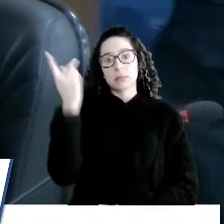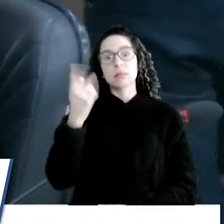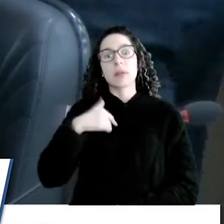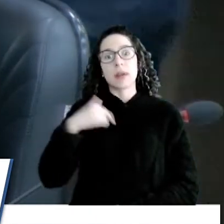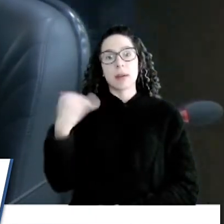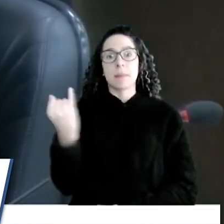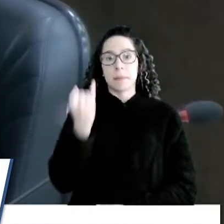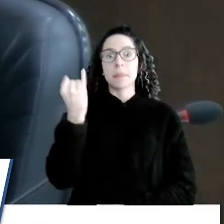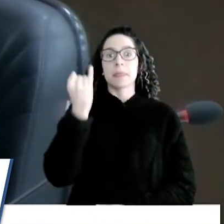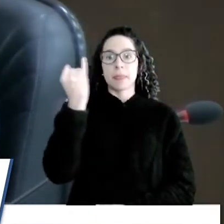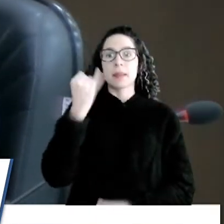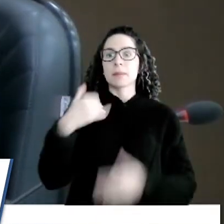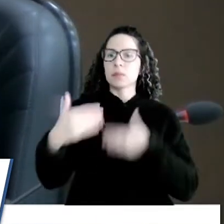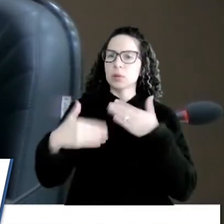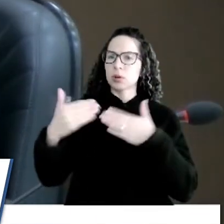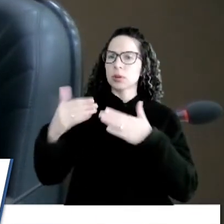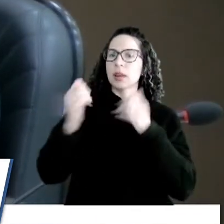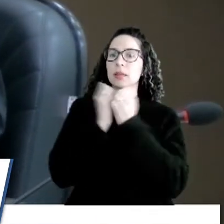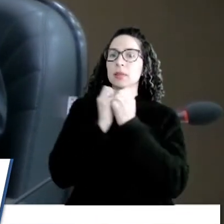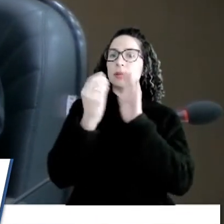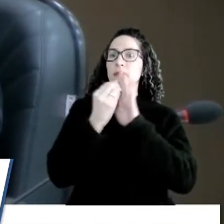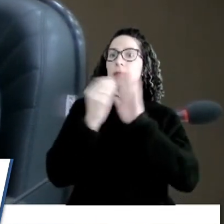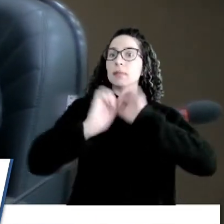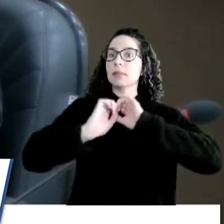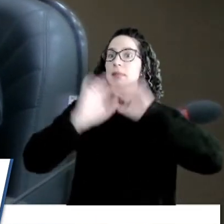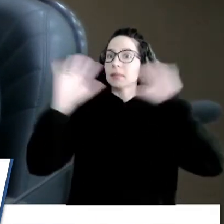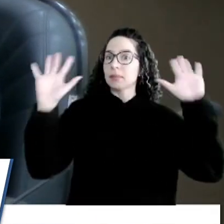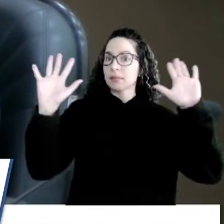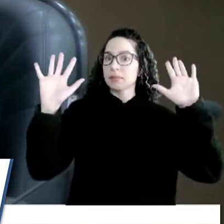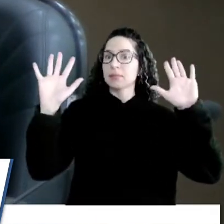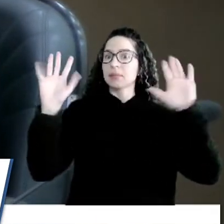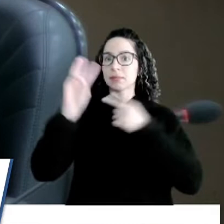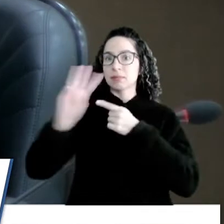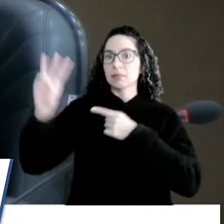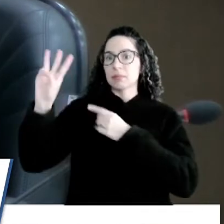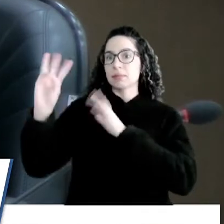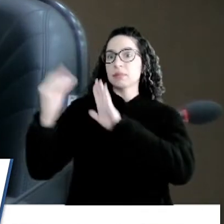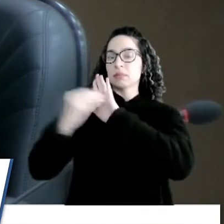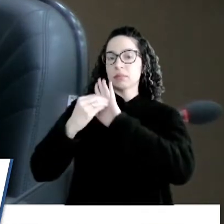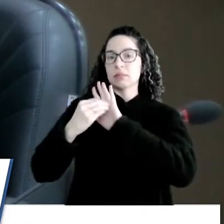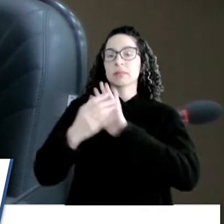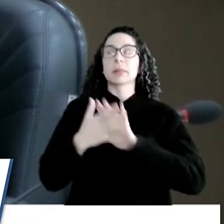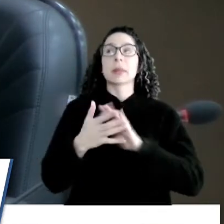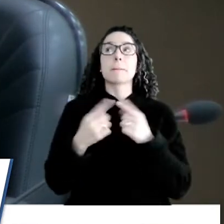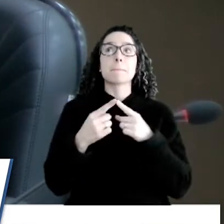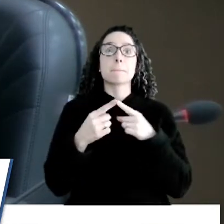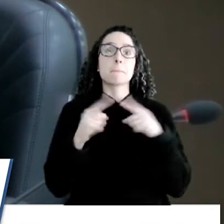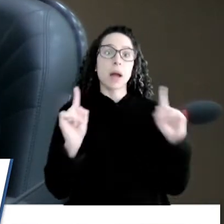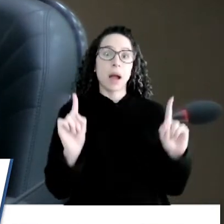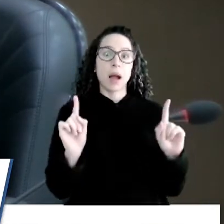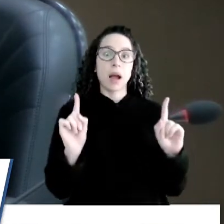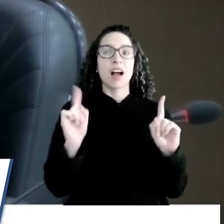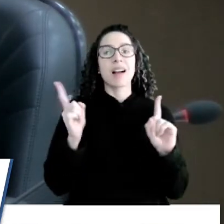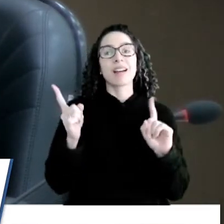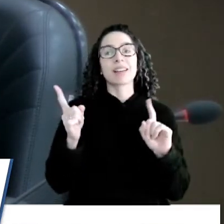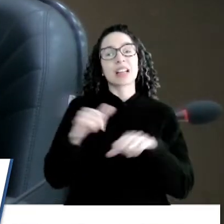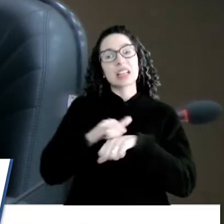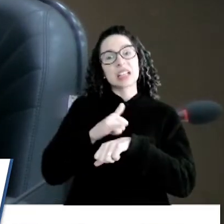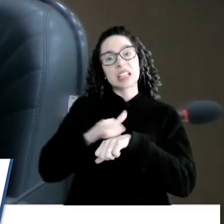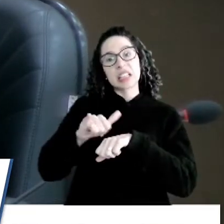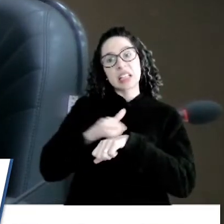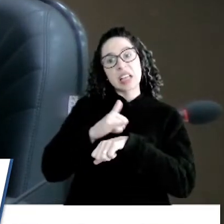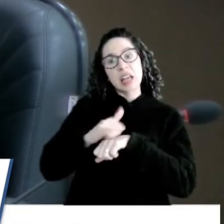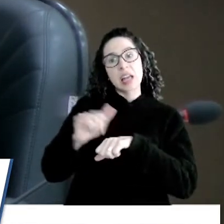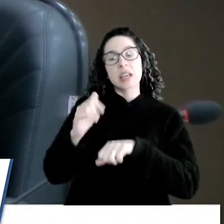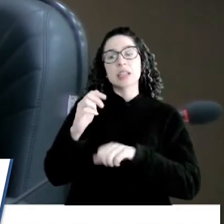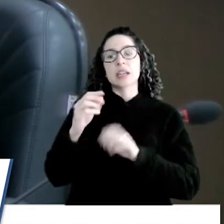do processo de transparência que nós acabamos de falar aqui. Mas o instrumento do regime de